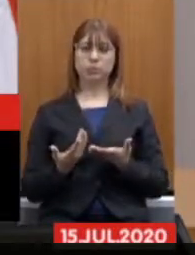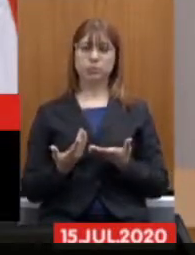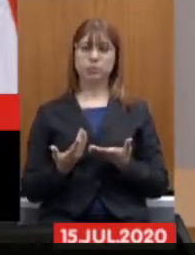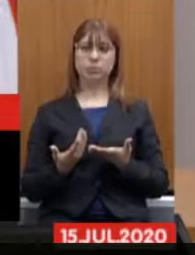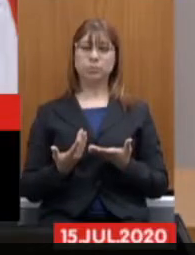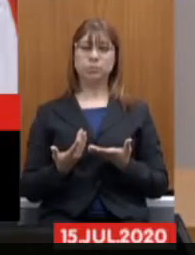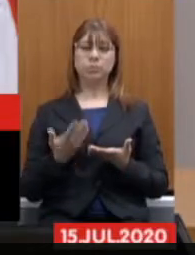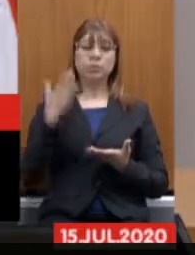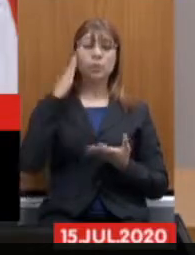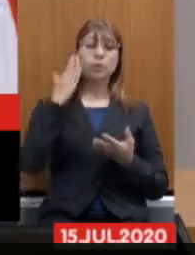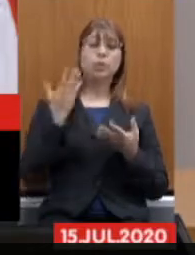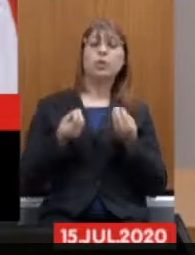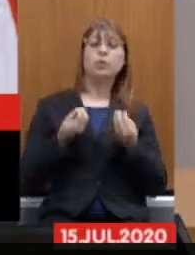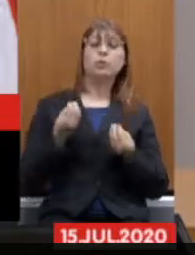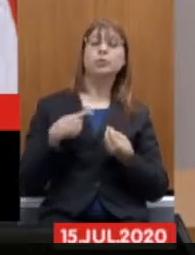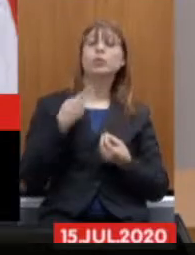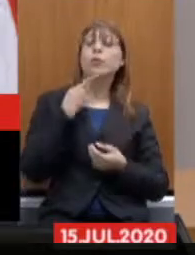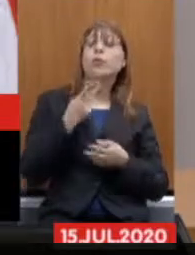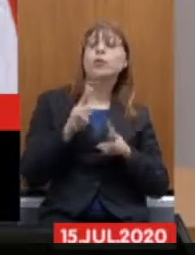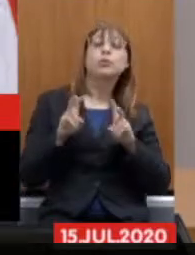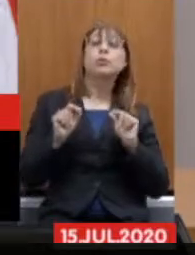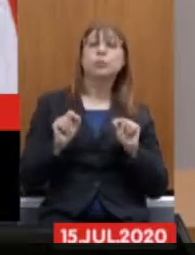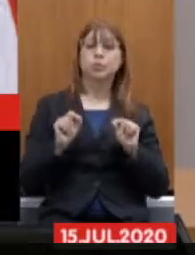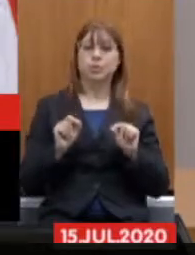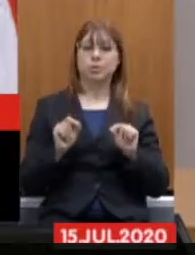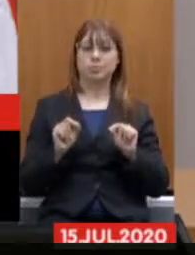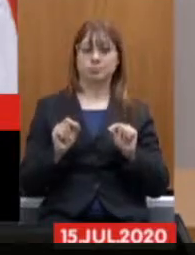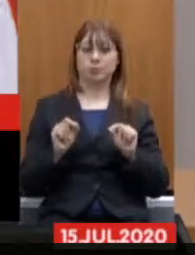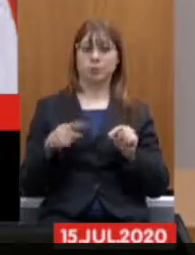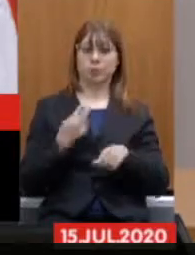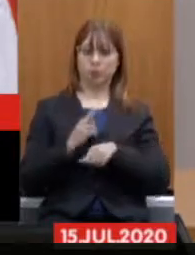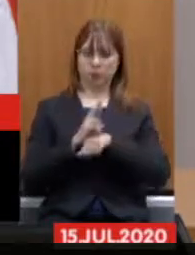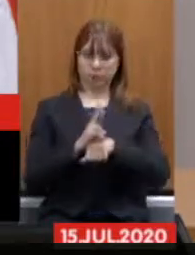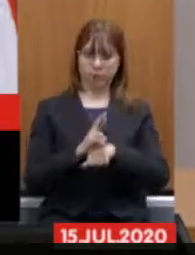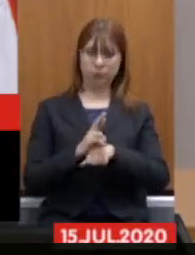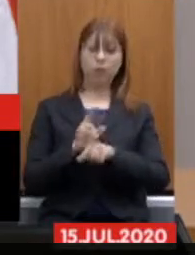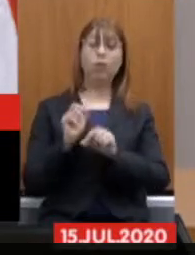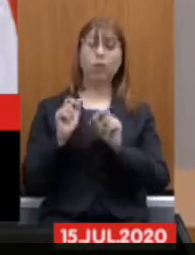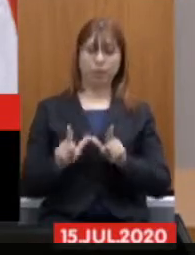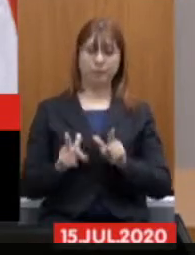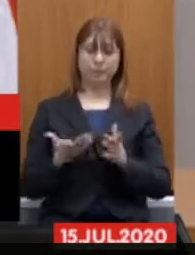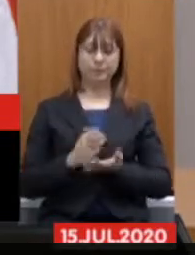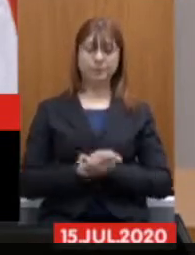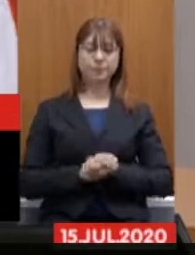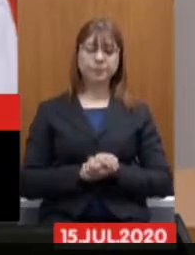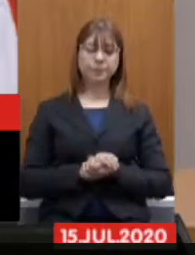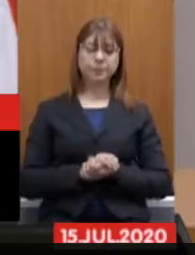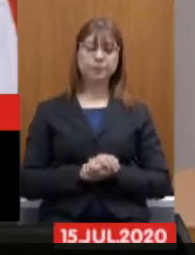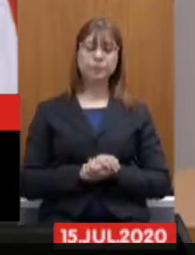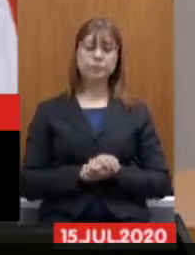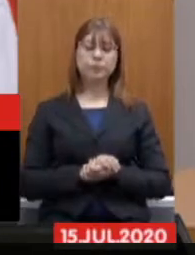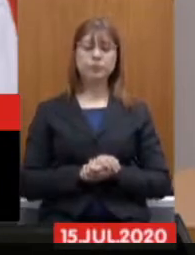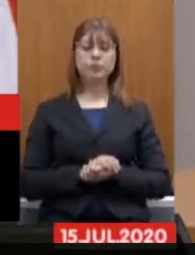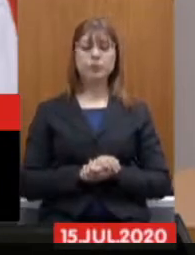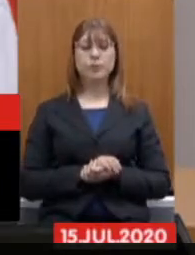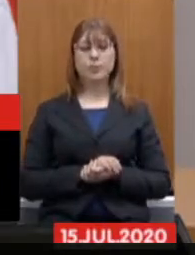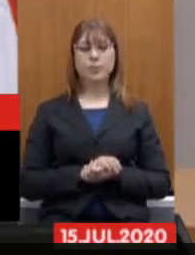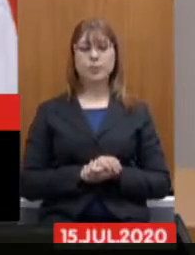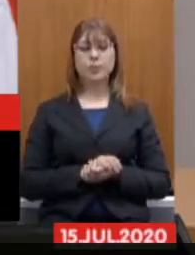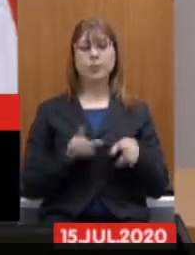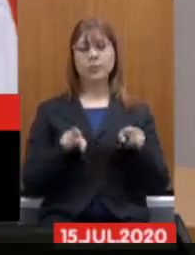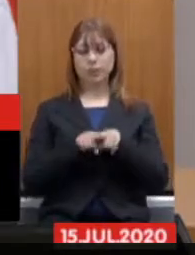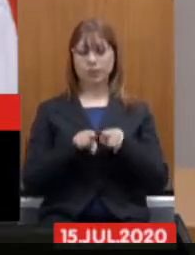de onde nós estamos falando e qual é a nossa representação e é importante